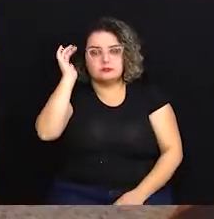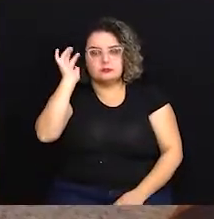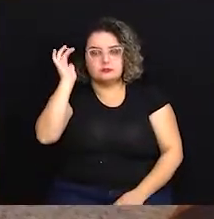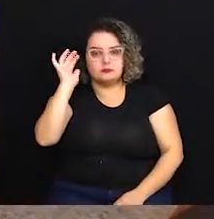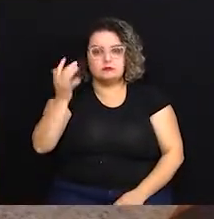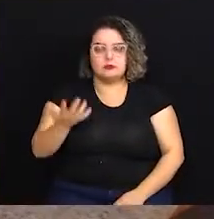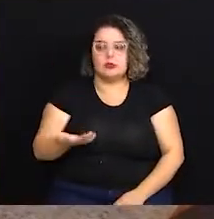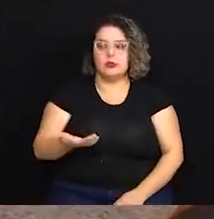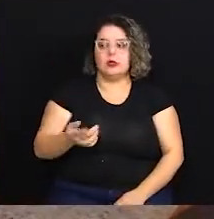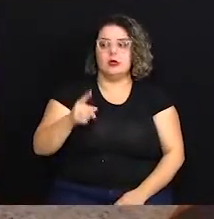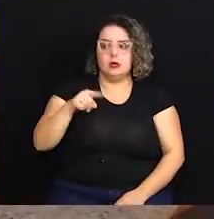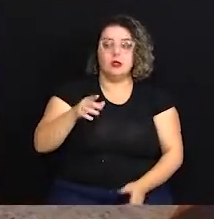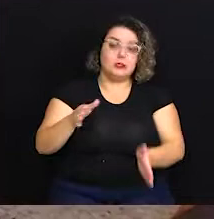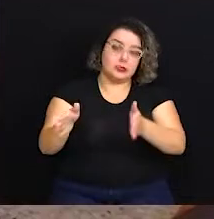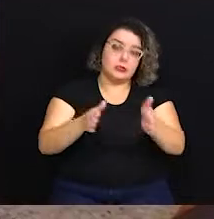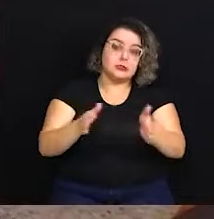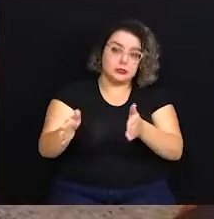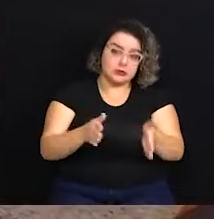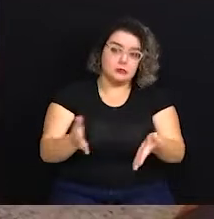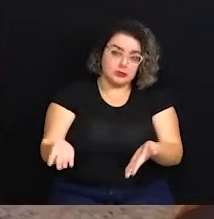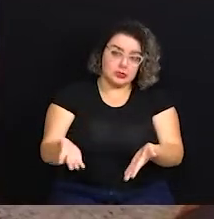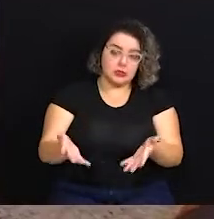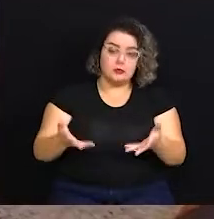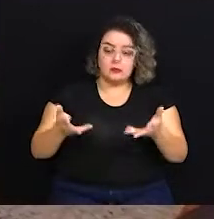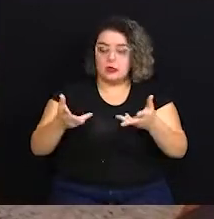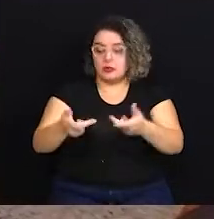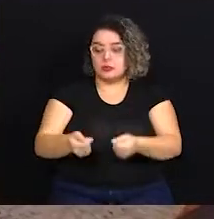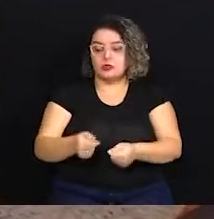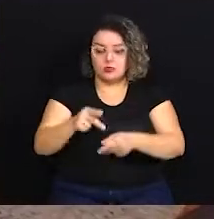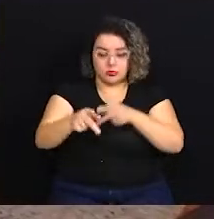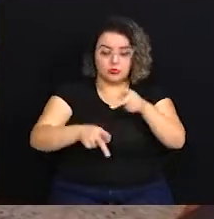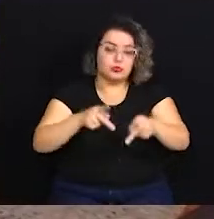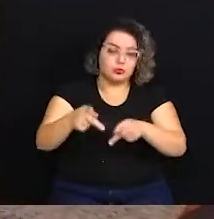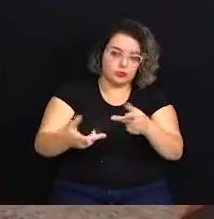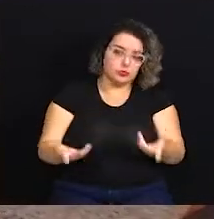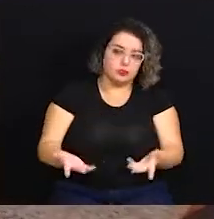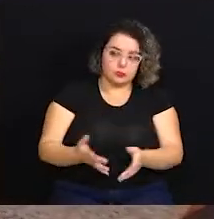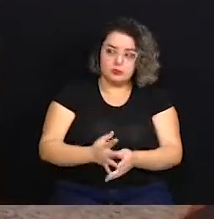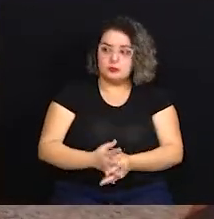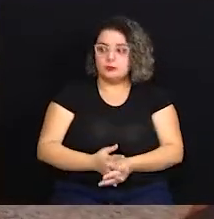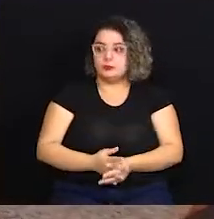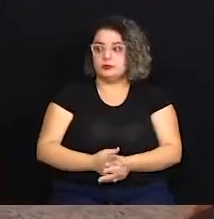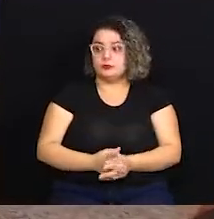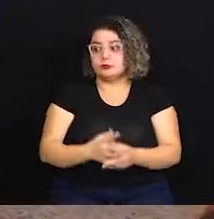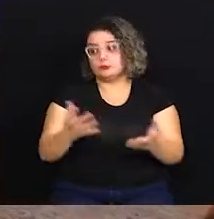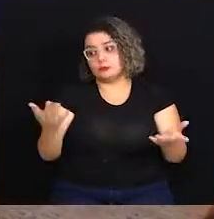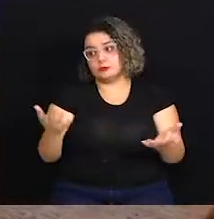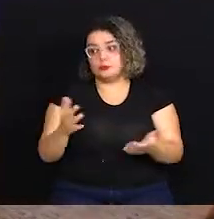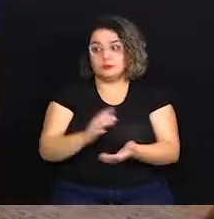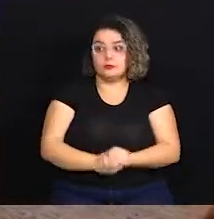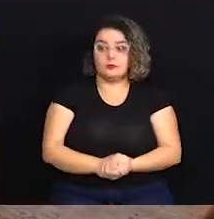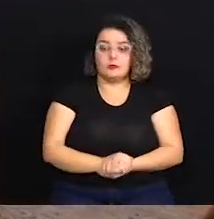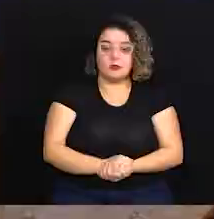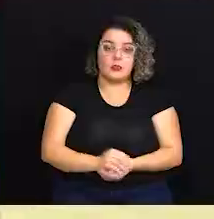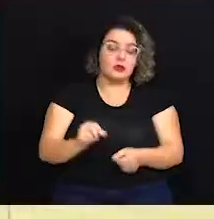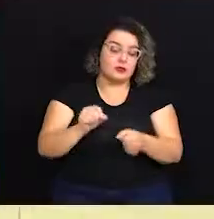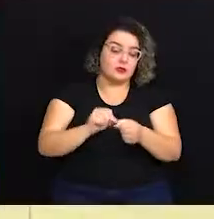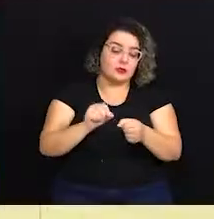muito na questão da acessibilidade, né, para todos esses públicos. Então você tem que fazer uns